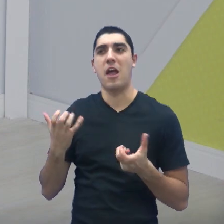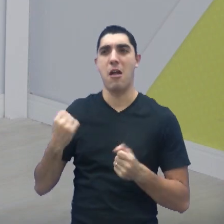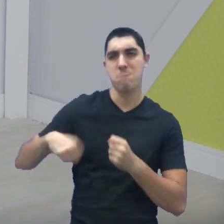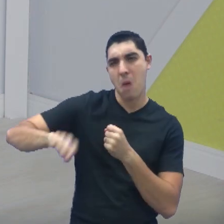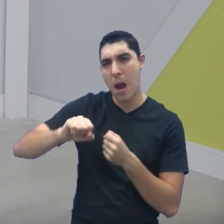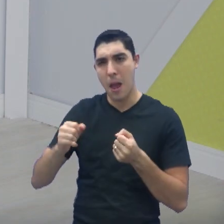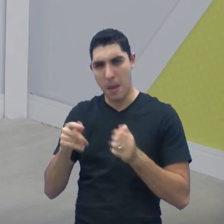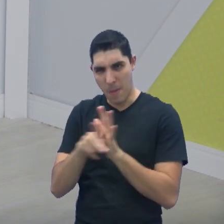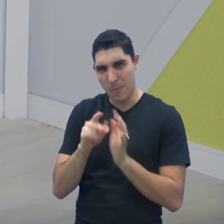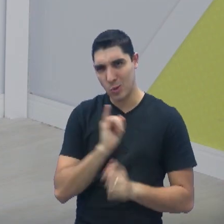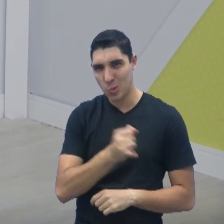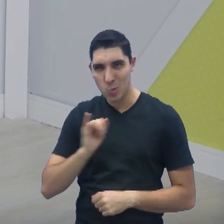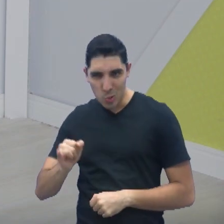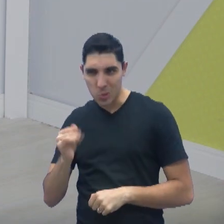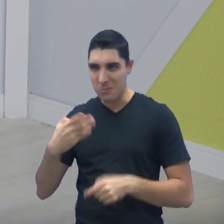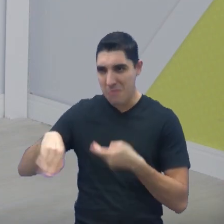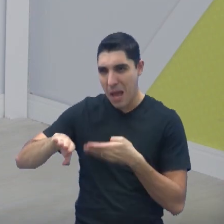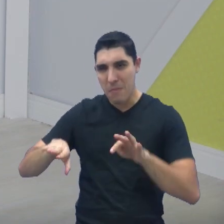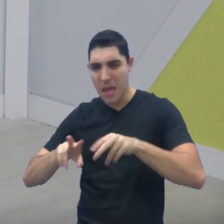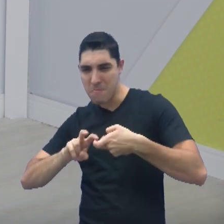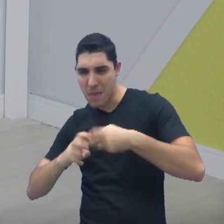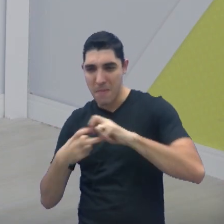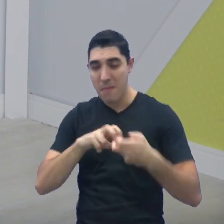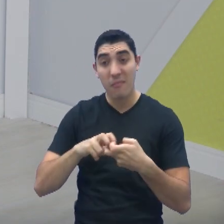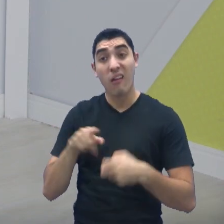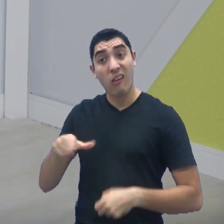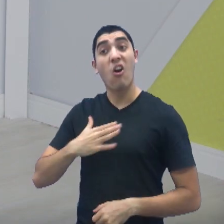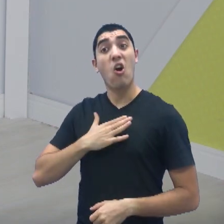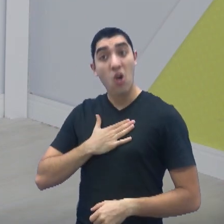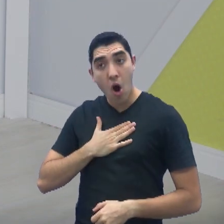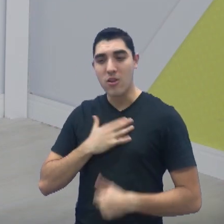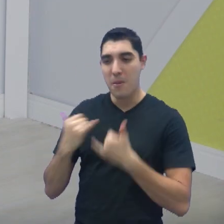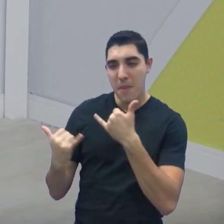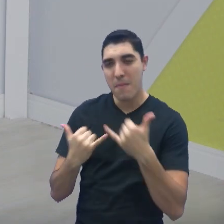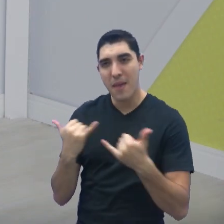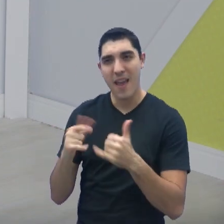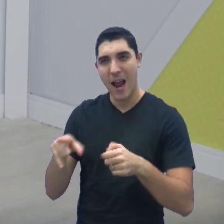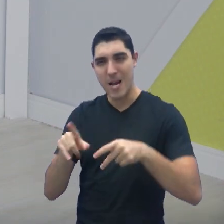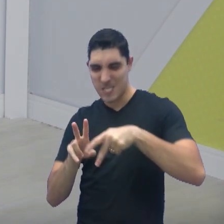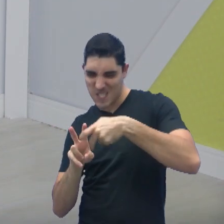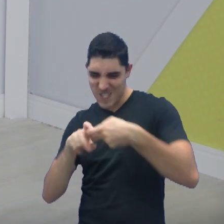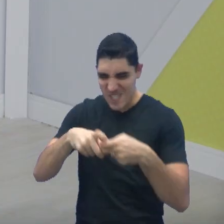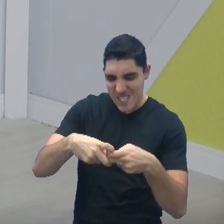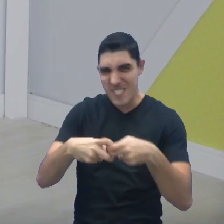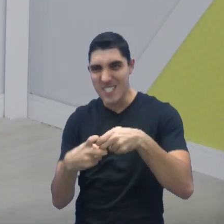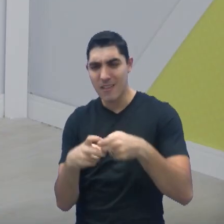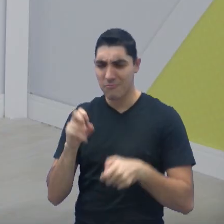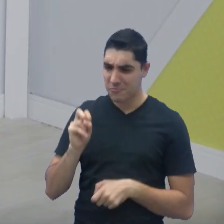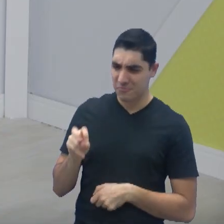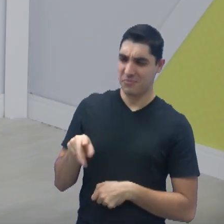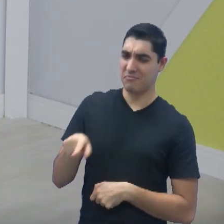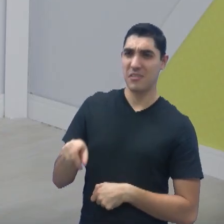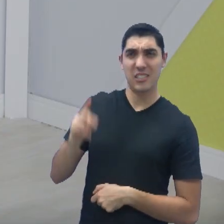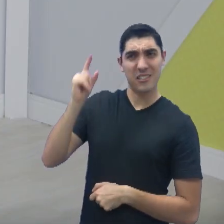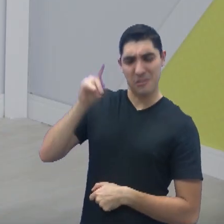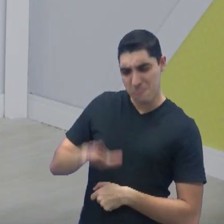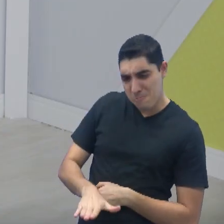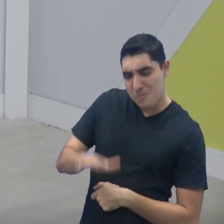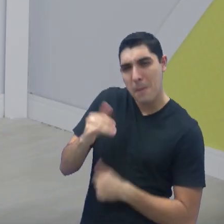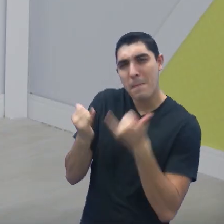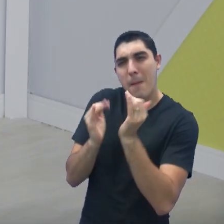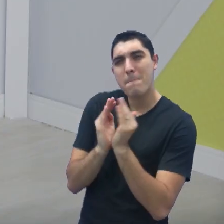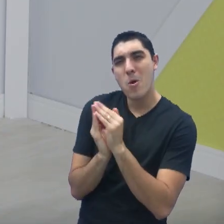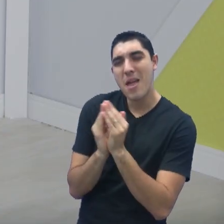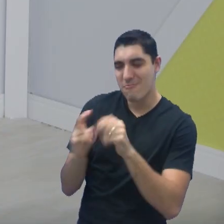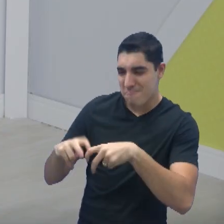que ele já brincava ali com o brinquedinho, já dando não é mata-leão, mas dando, né, fazendo alguns movimentos relacionados aí à luta e tudo mais.